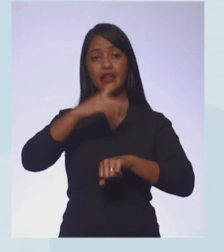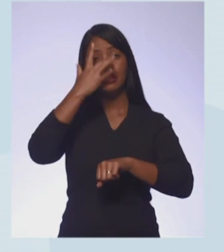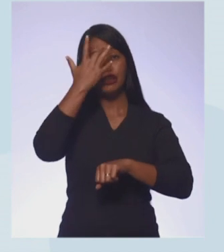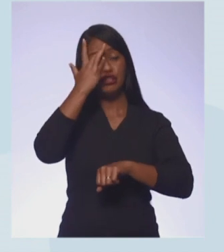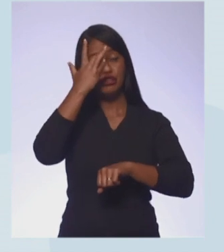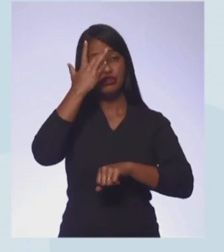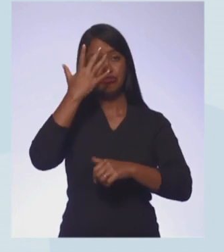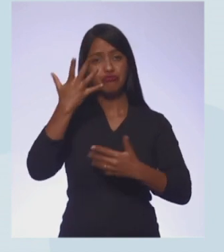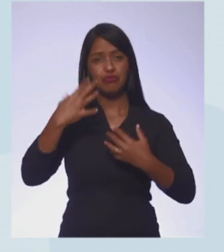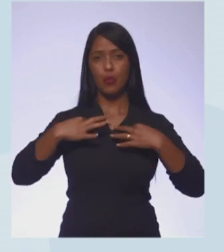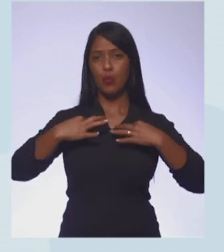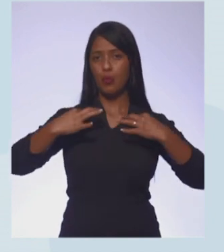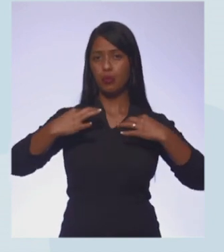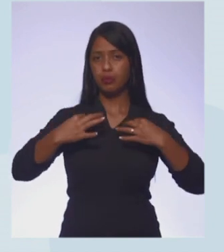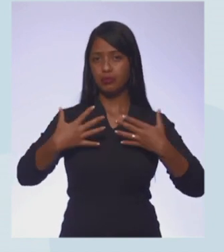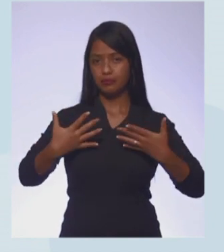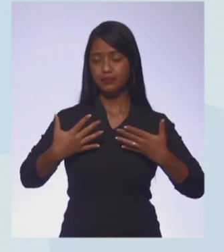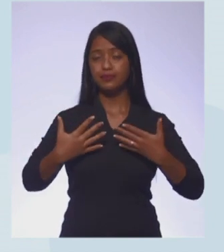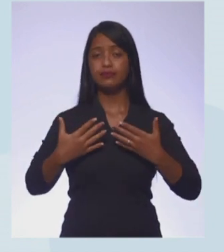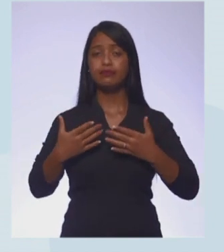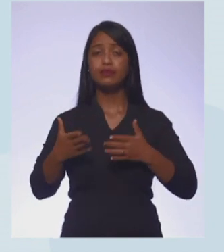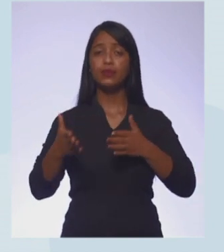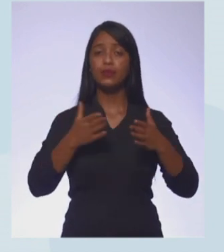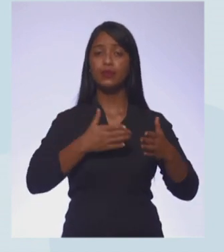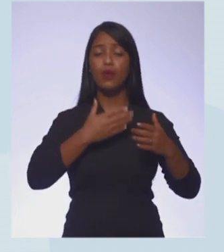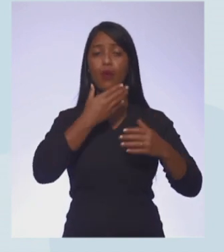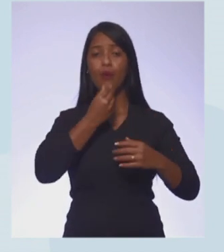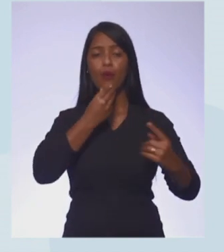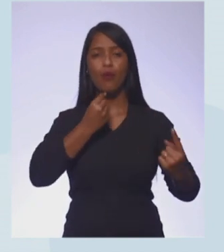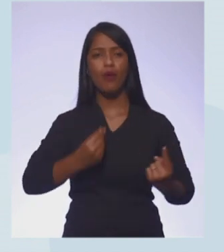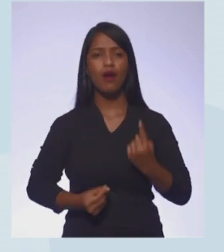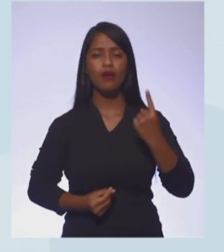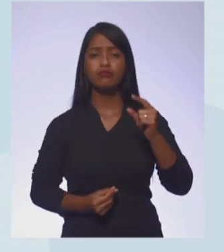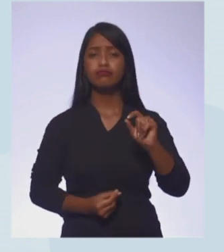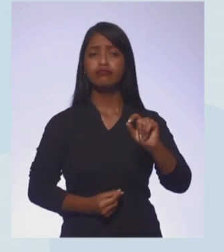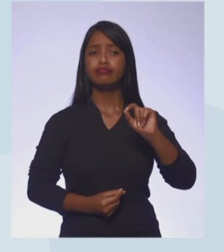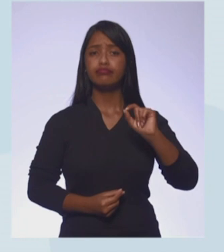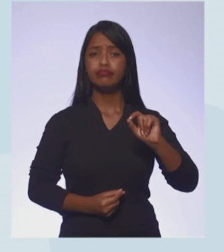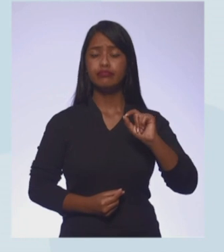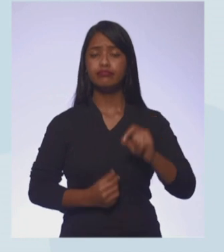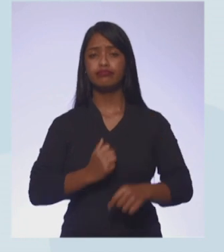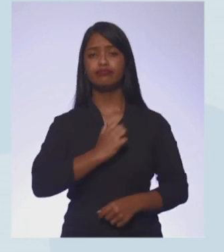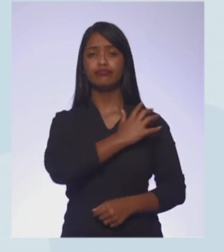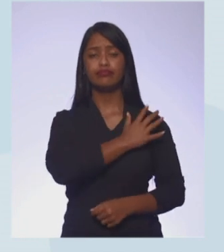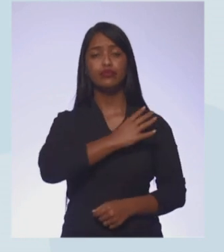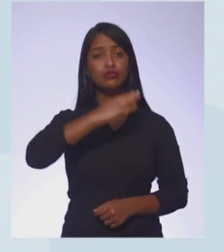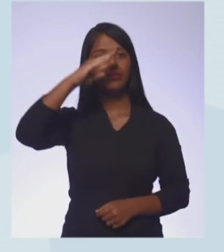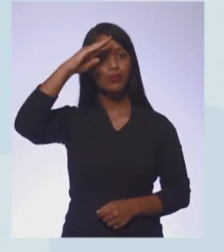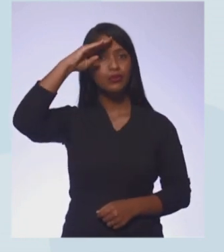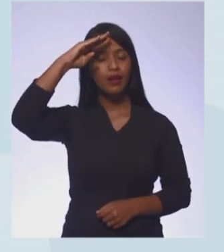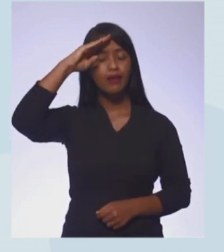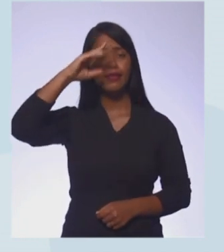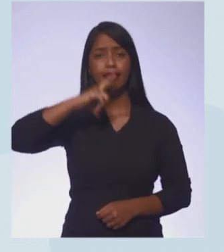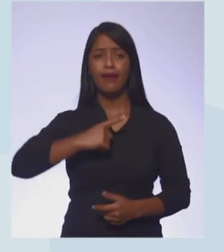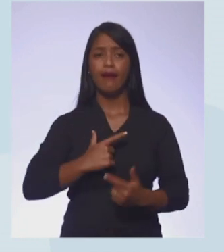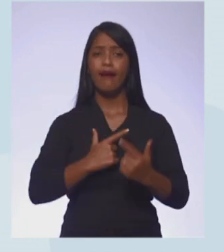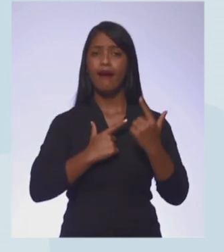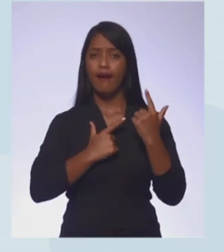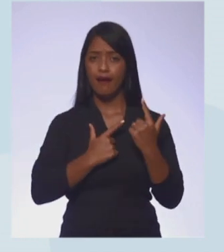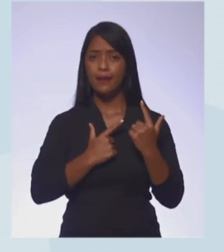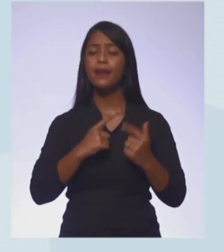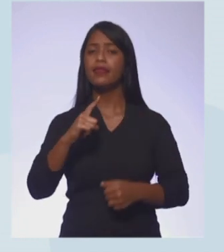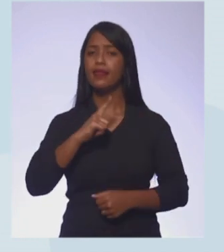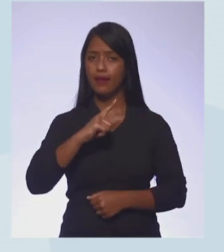né? Parece. Elas estão andando ao lado de um soldado, enfim, alguém que está armado com a vestimenta de